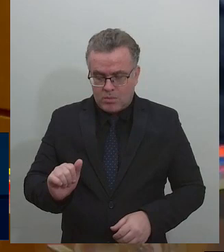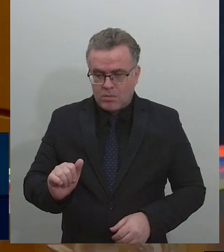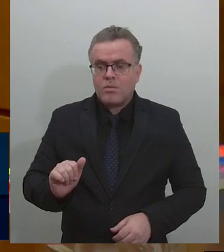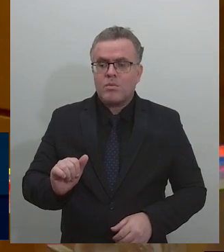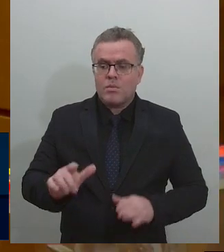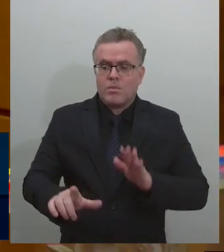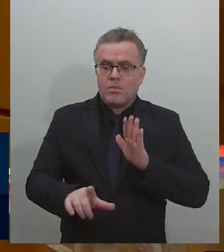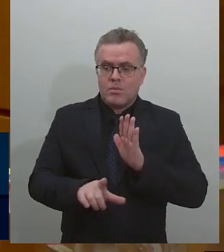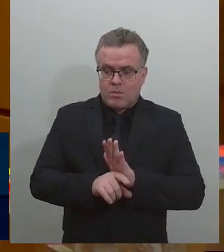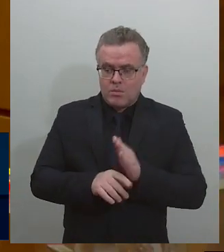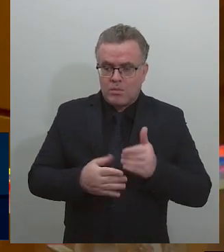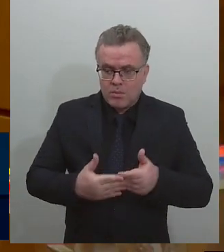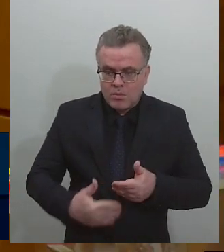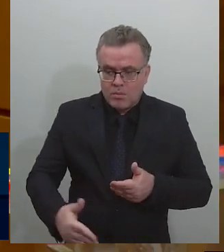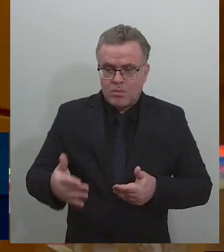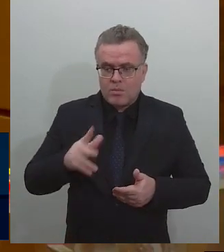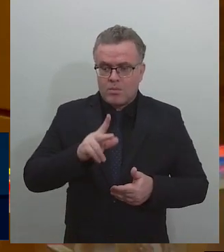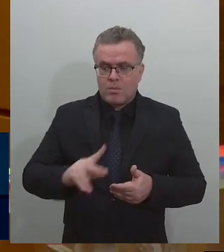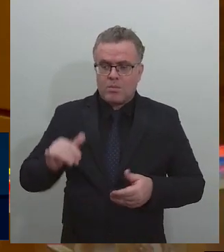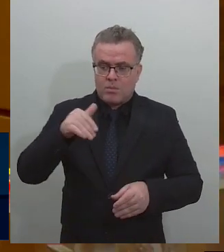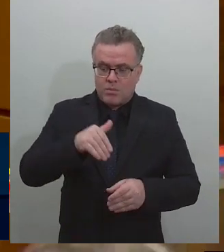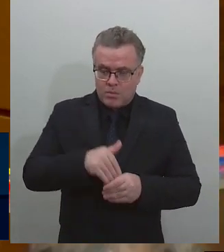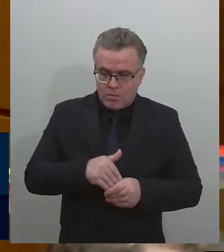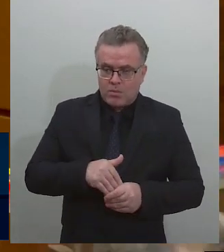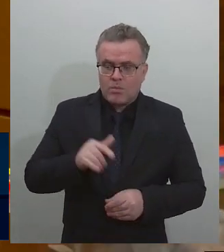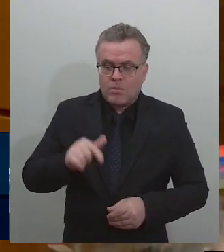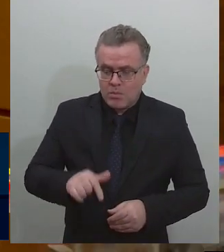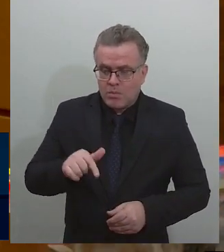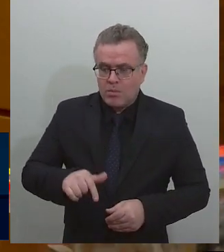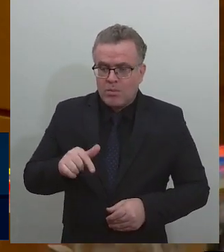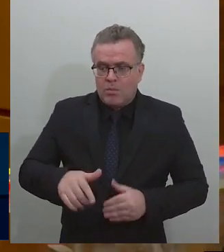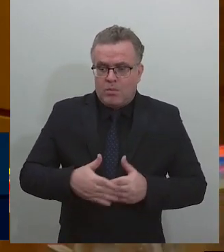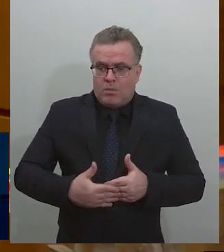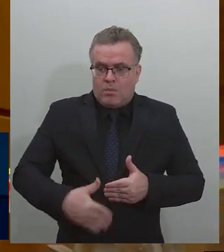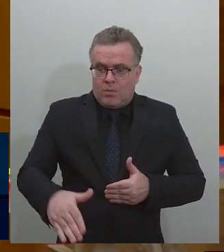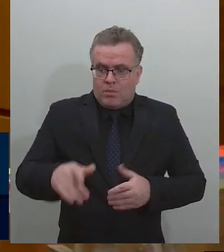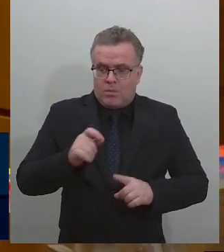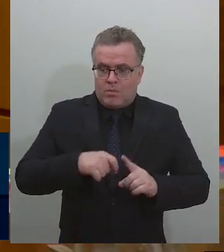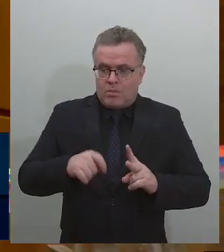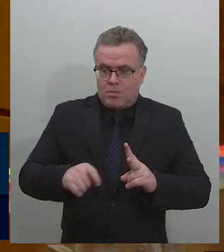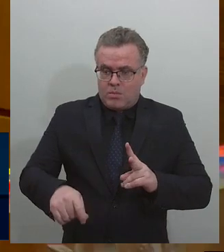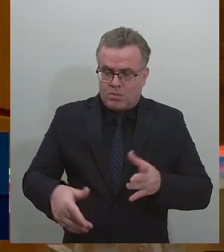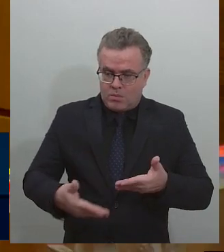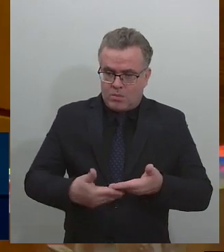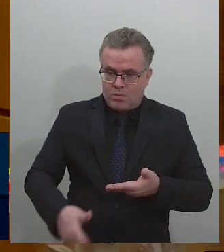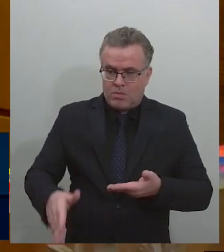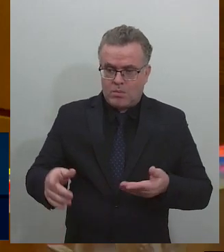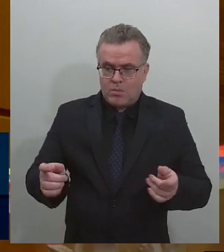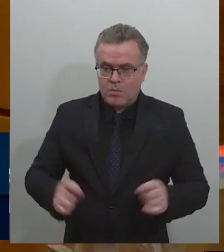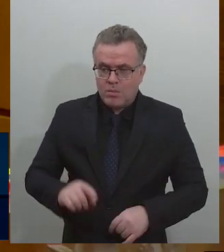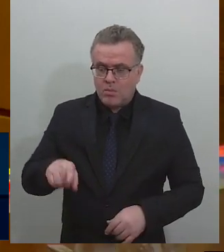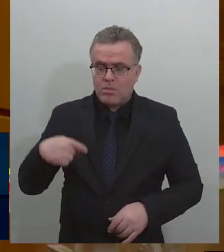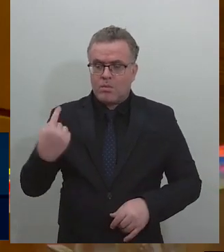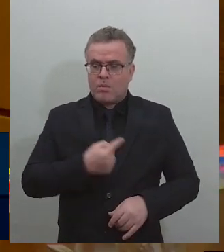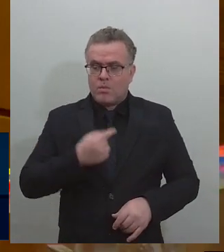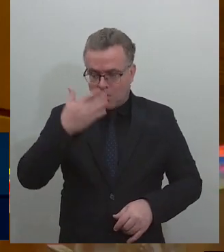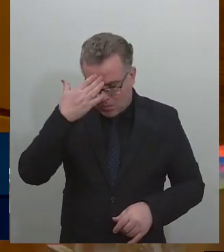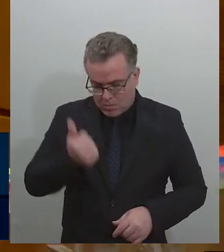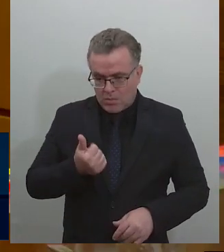votadas nesta casa nos próximos meses. Sabemos que não existe política pública